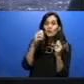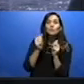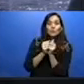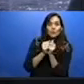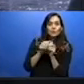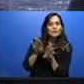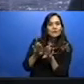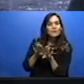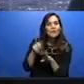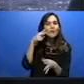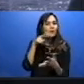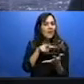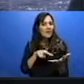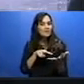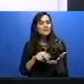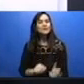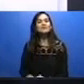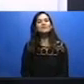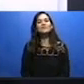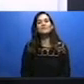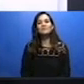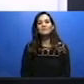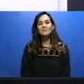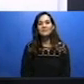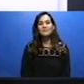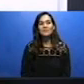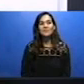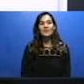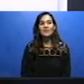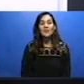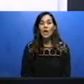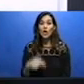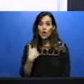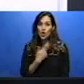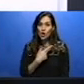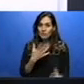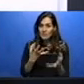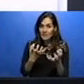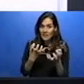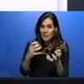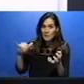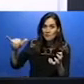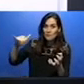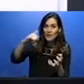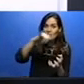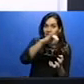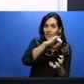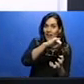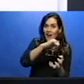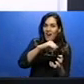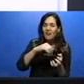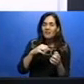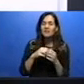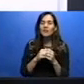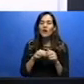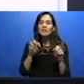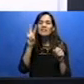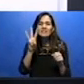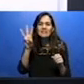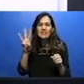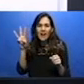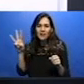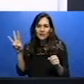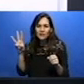lemos esse tipo de história. E quando nós queremos viajar, se nós abrimos sites, se nós vamos